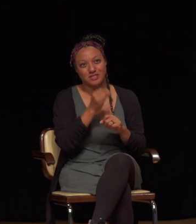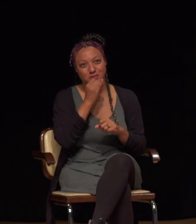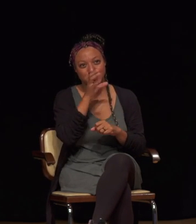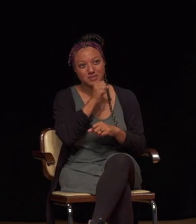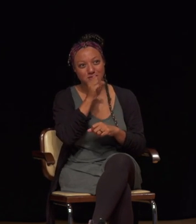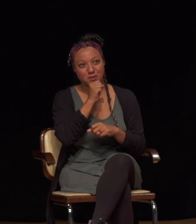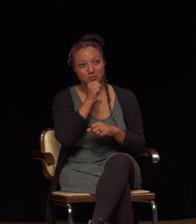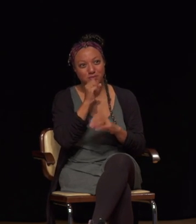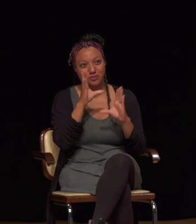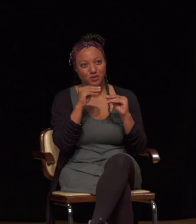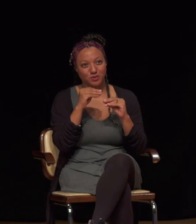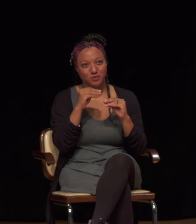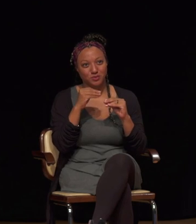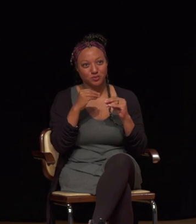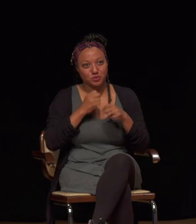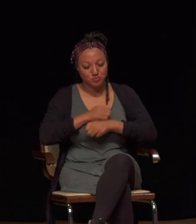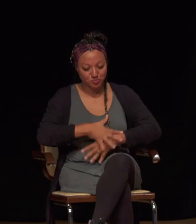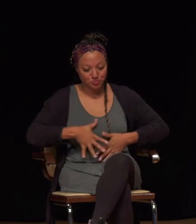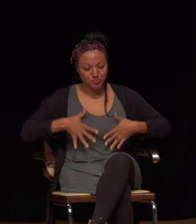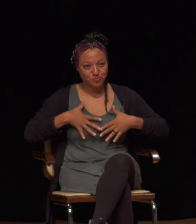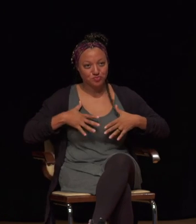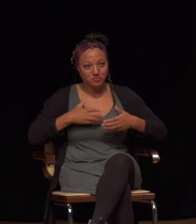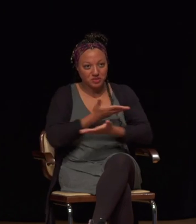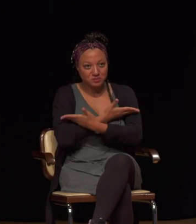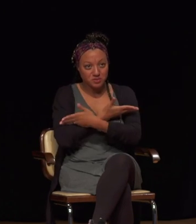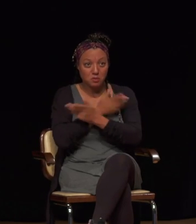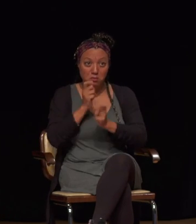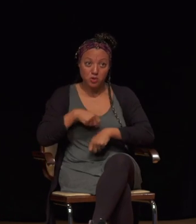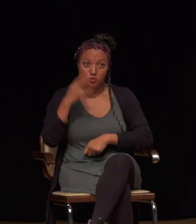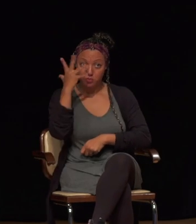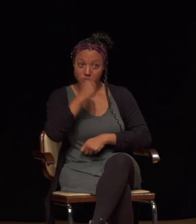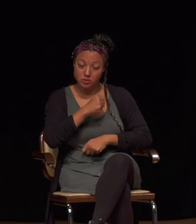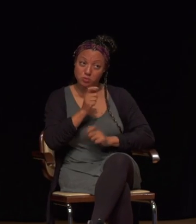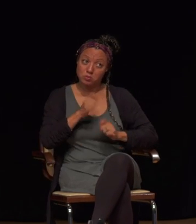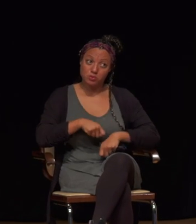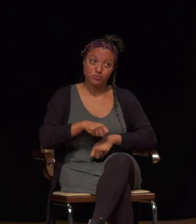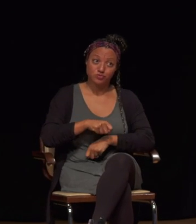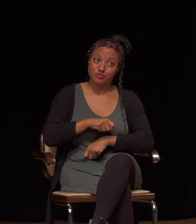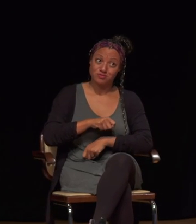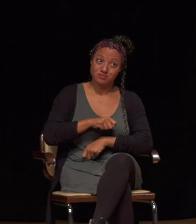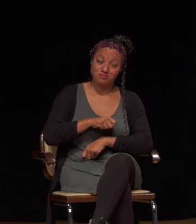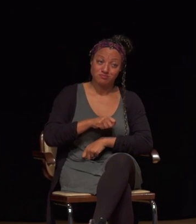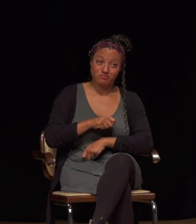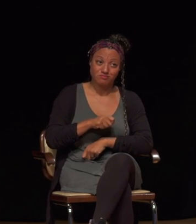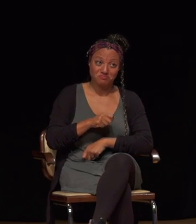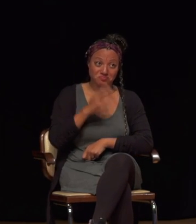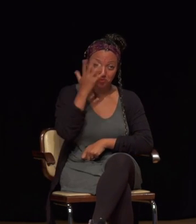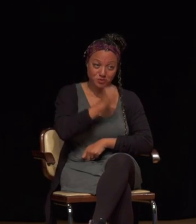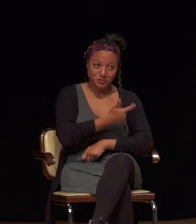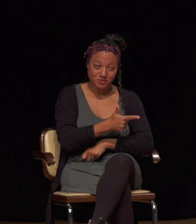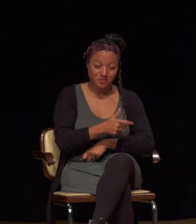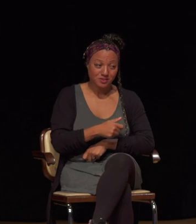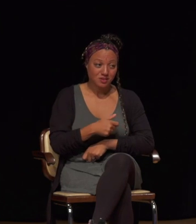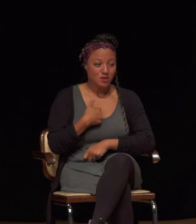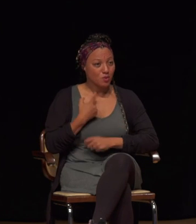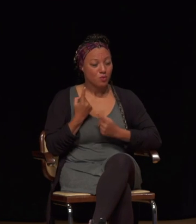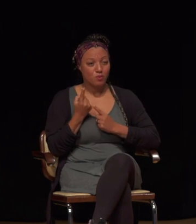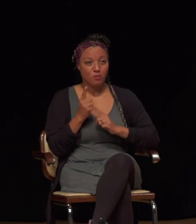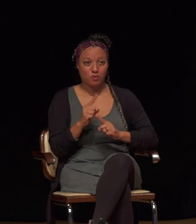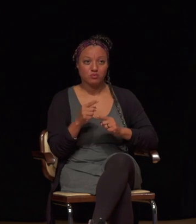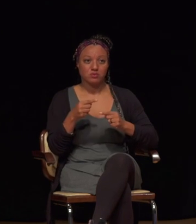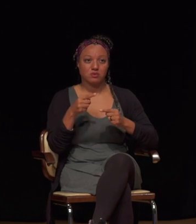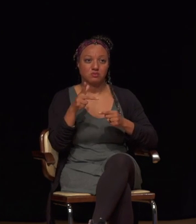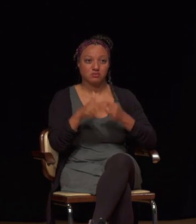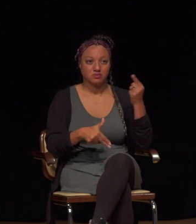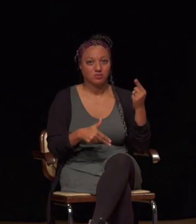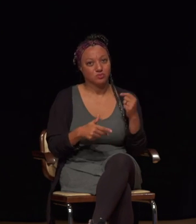à noite com aquela imagem na camiseta pode fazer bonito pode não fazer tanto né mas de novo eu sou contra qualquer tipo de censura